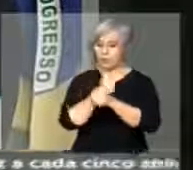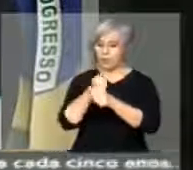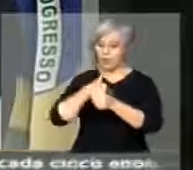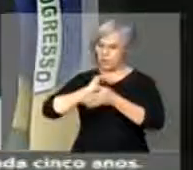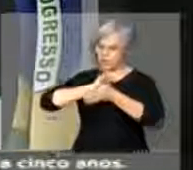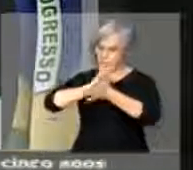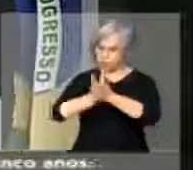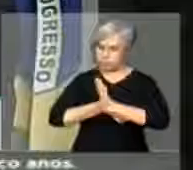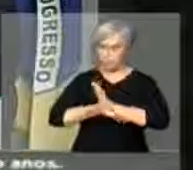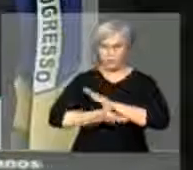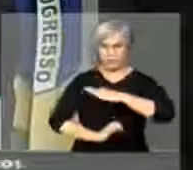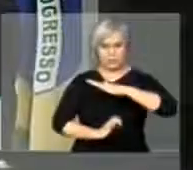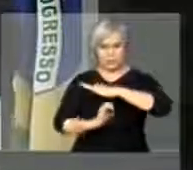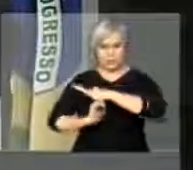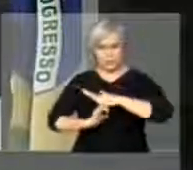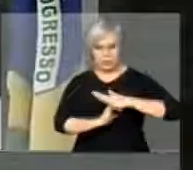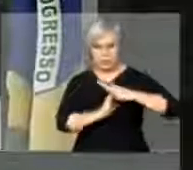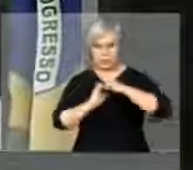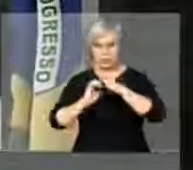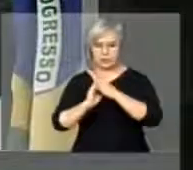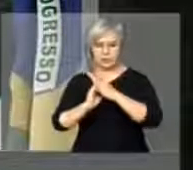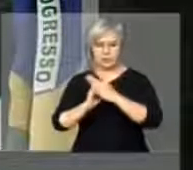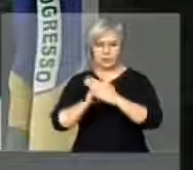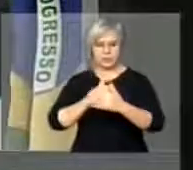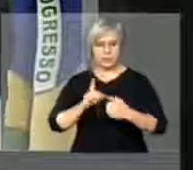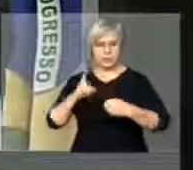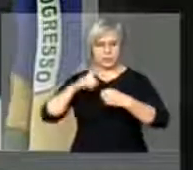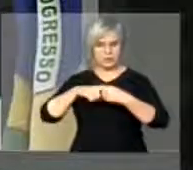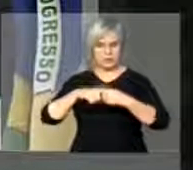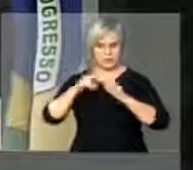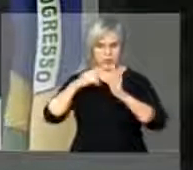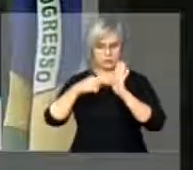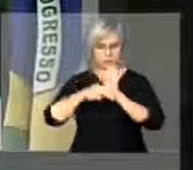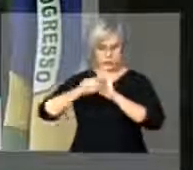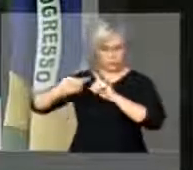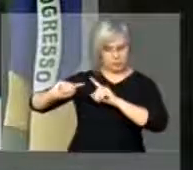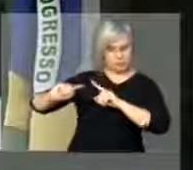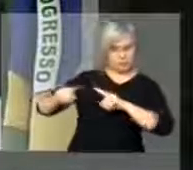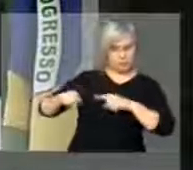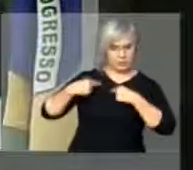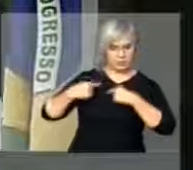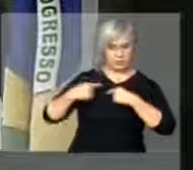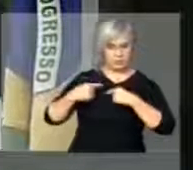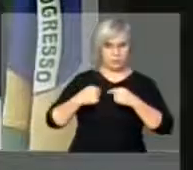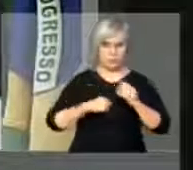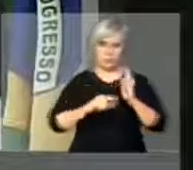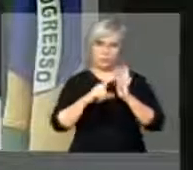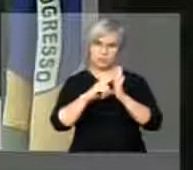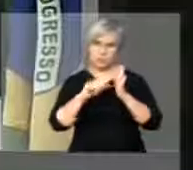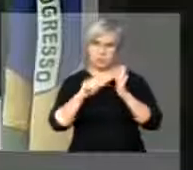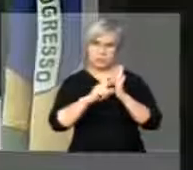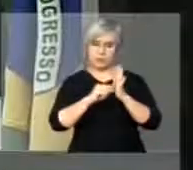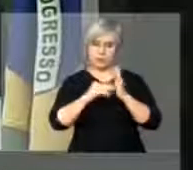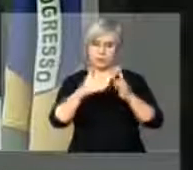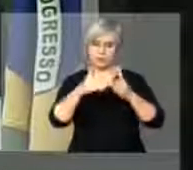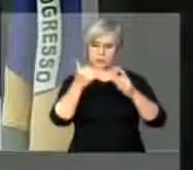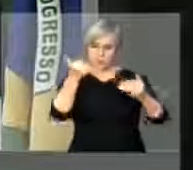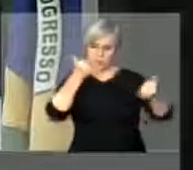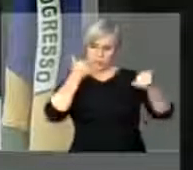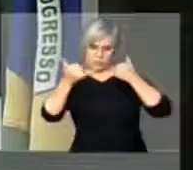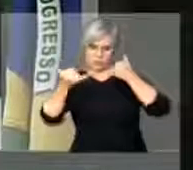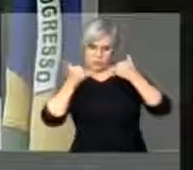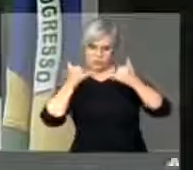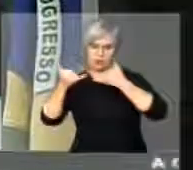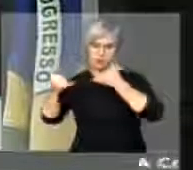E as empresas que se dispunham a fazer doação para mim, o Palácio do Planalto telefonava e pedia, inclusive,